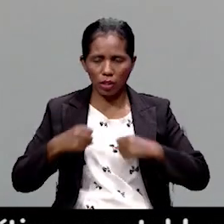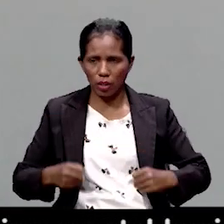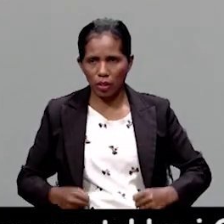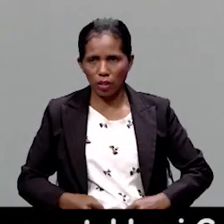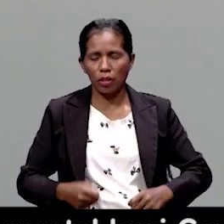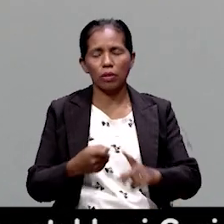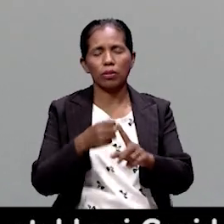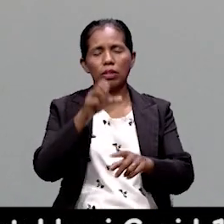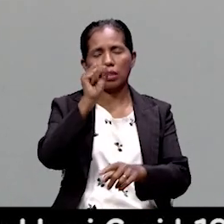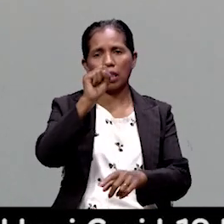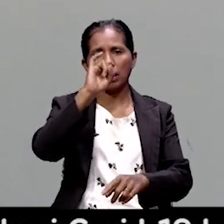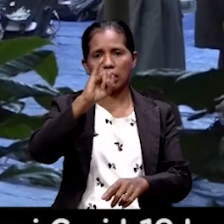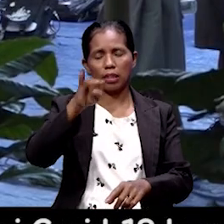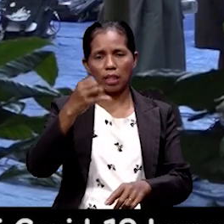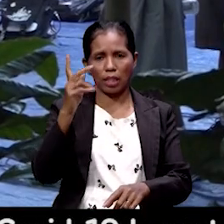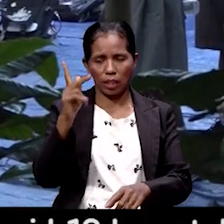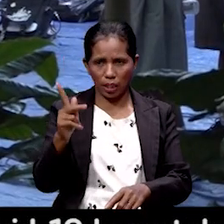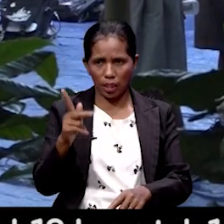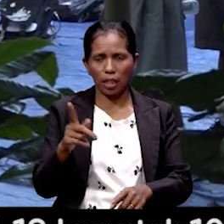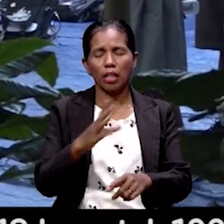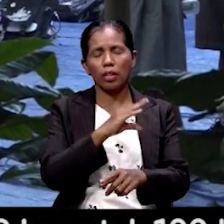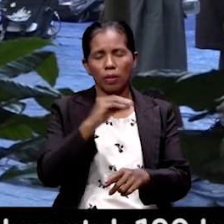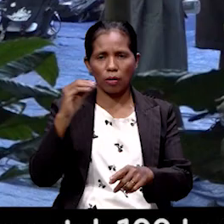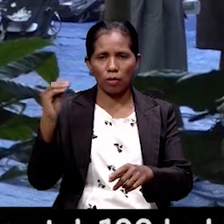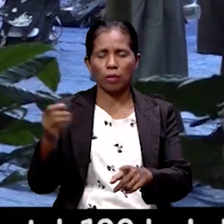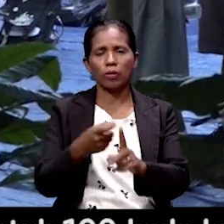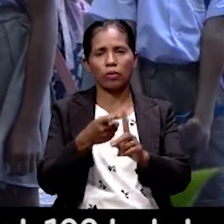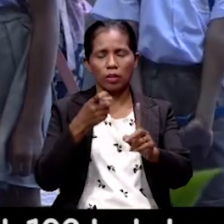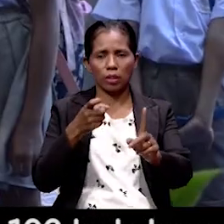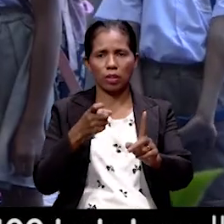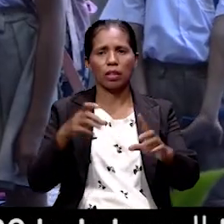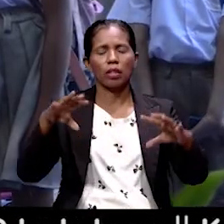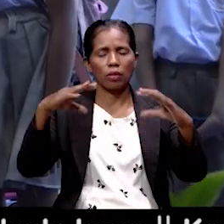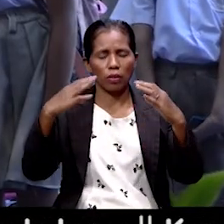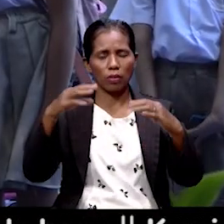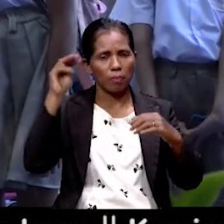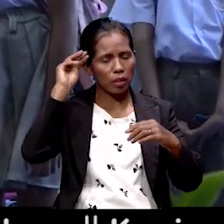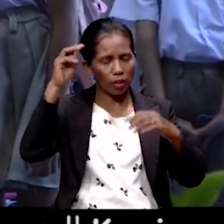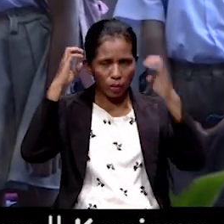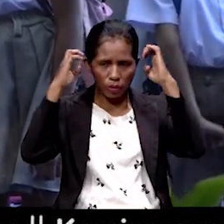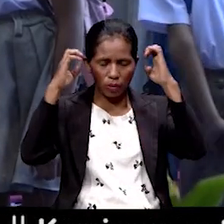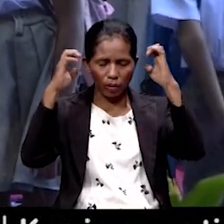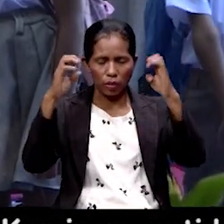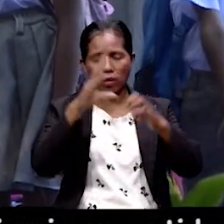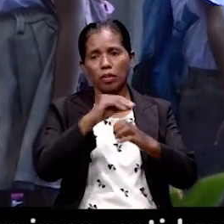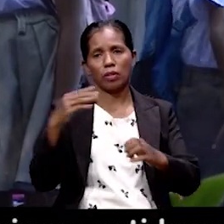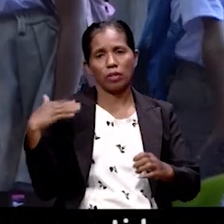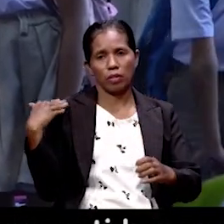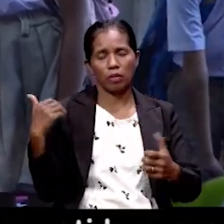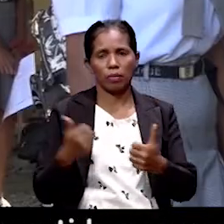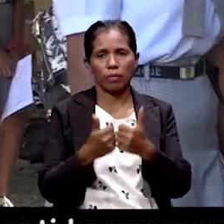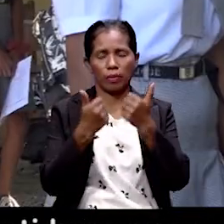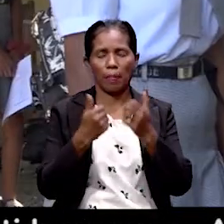Centro Integrado de Gestão da Crise. Não tem autorização do Ministério da Educação e Juventude no Desporto.